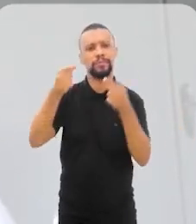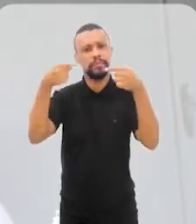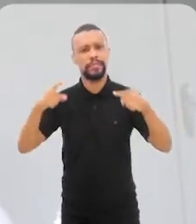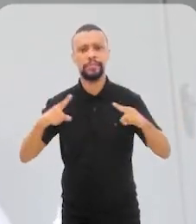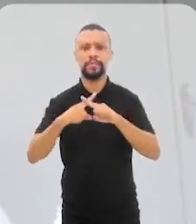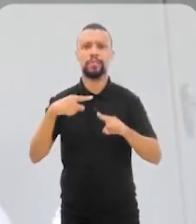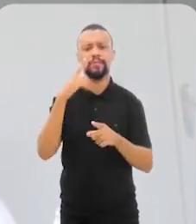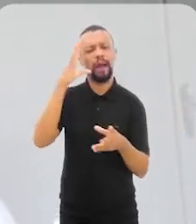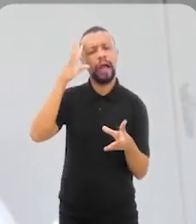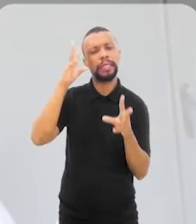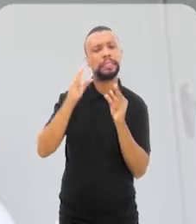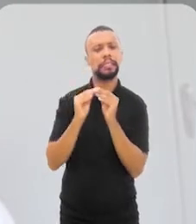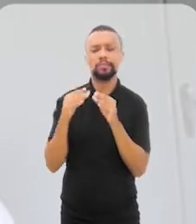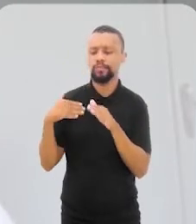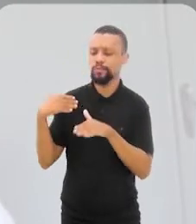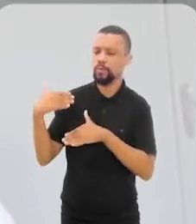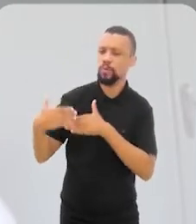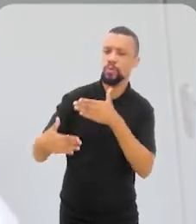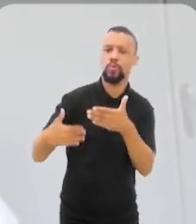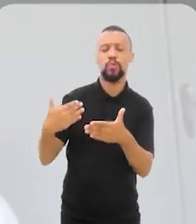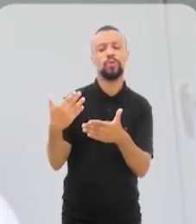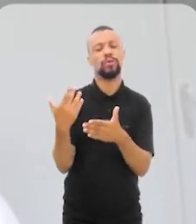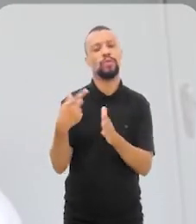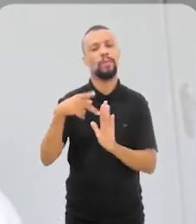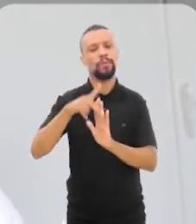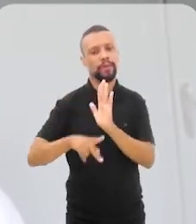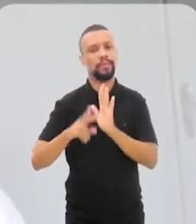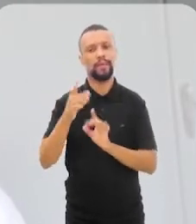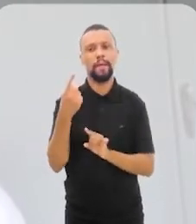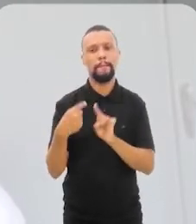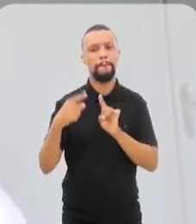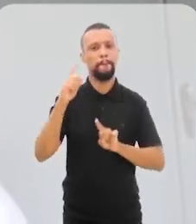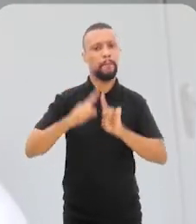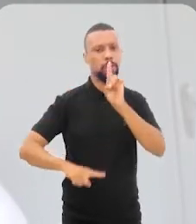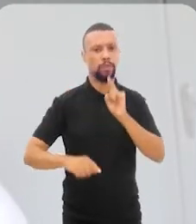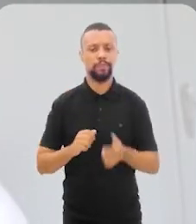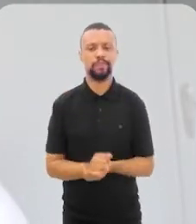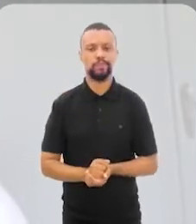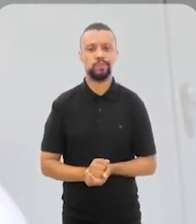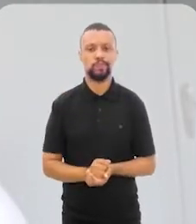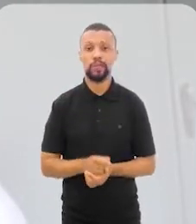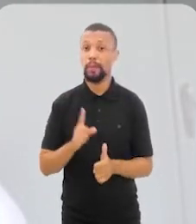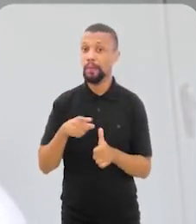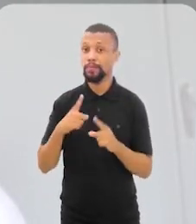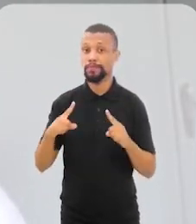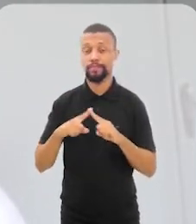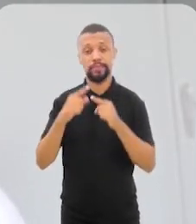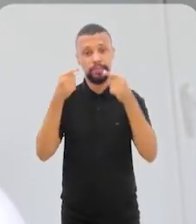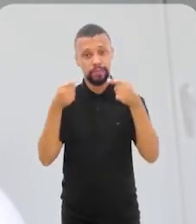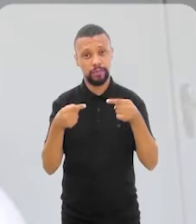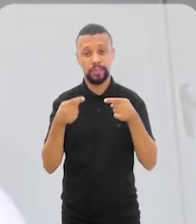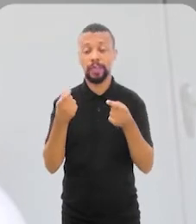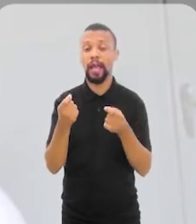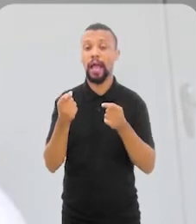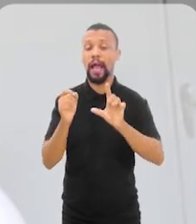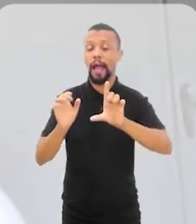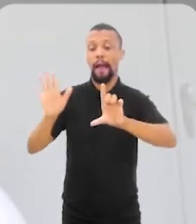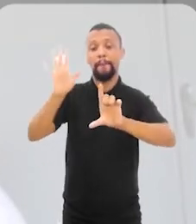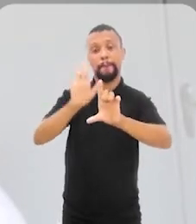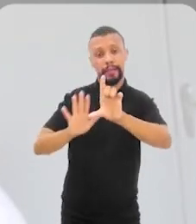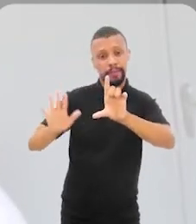desafios a gente vai entendendo na medida em que o projeto vai se desenvolvendo. Um primeiro desafio é porque a plataforma, ela